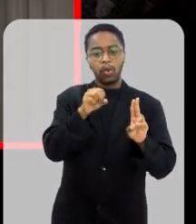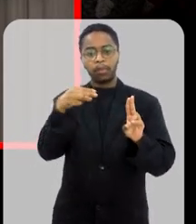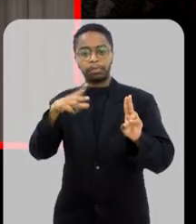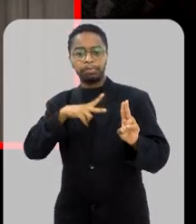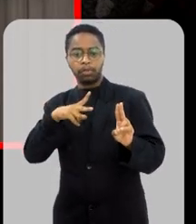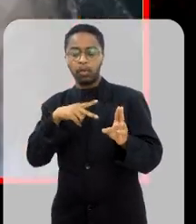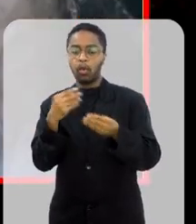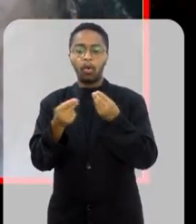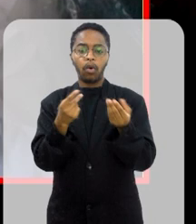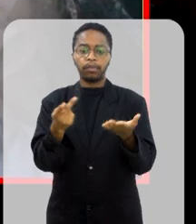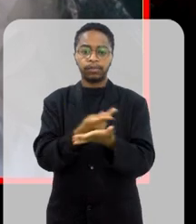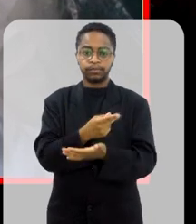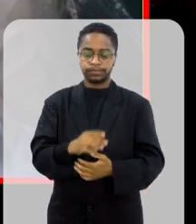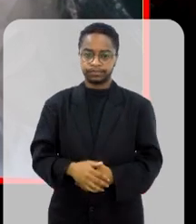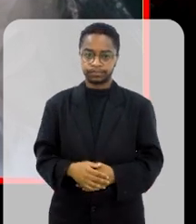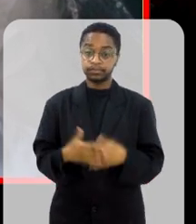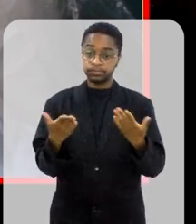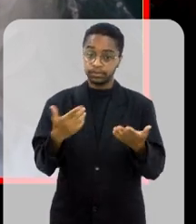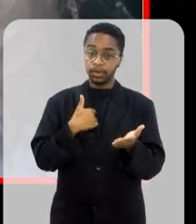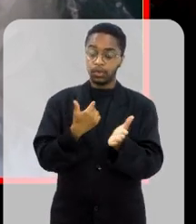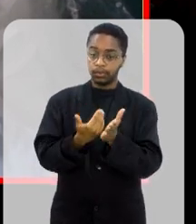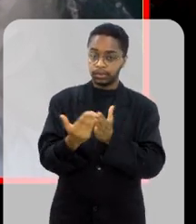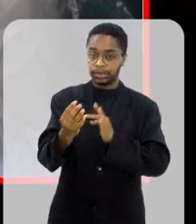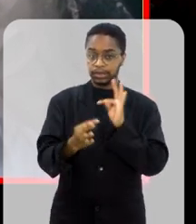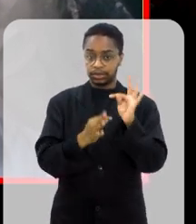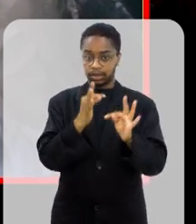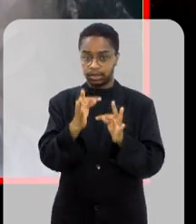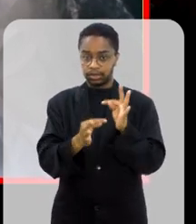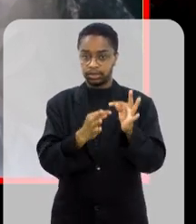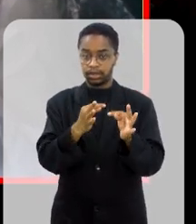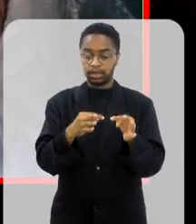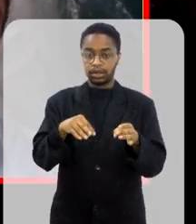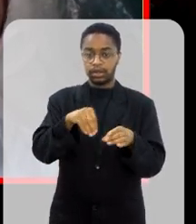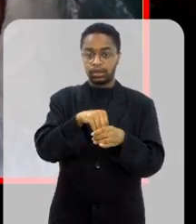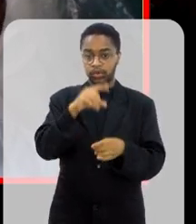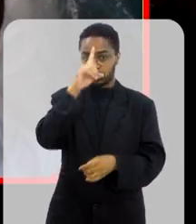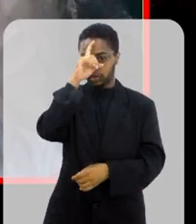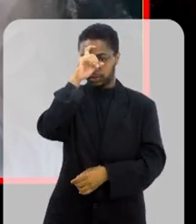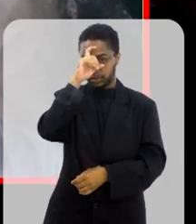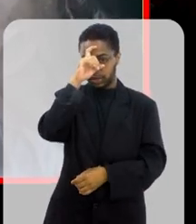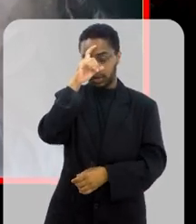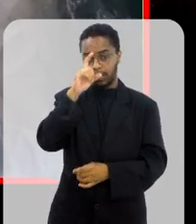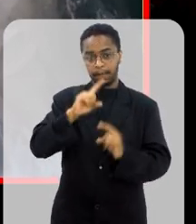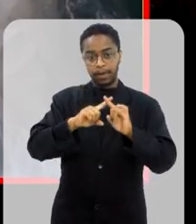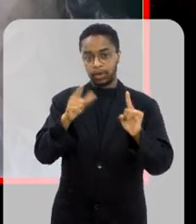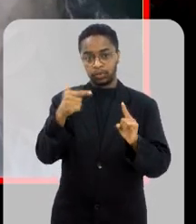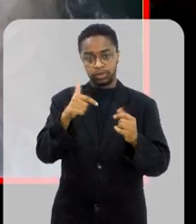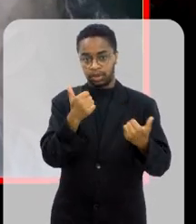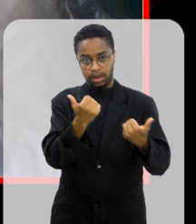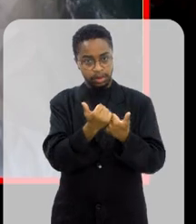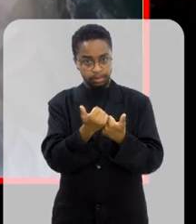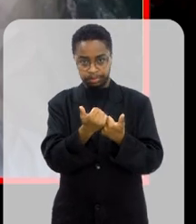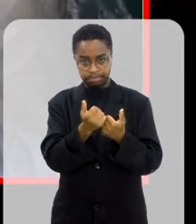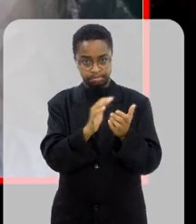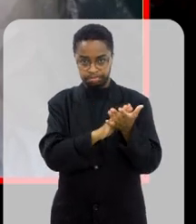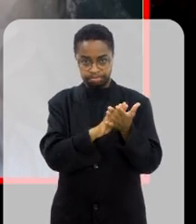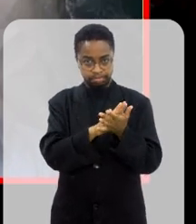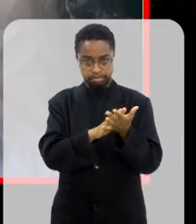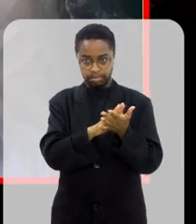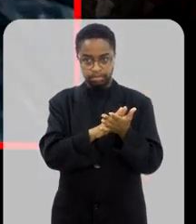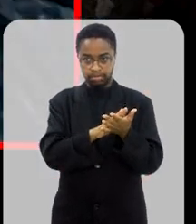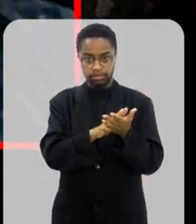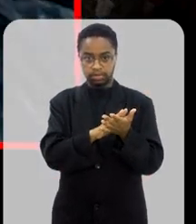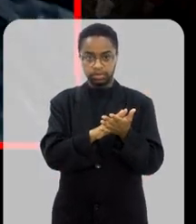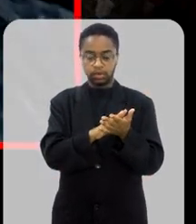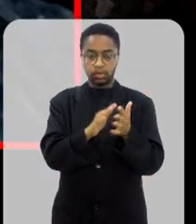Como é que foi? Então, eu comecei a fazer o tratamento num hospital e aí onde eu não tinha suporte no